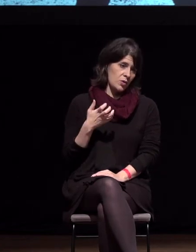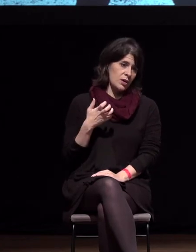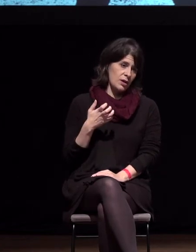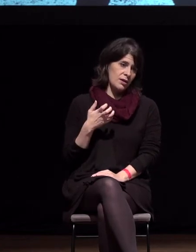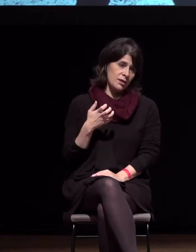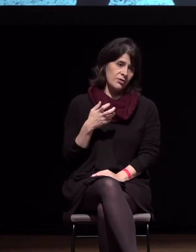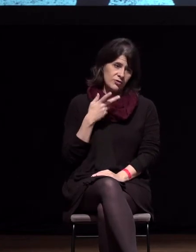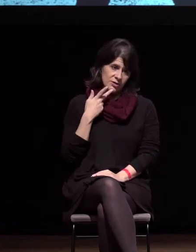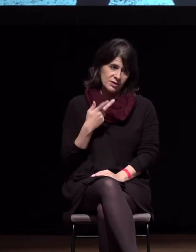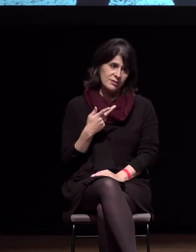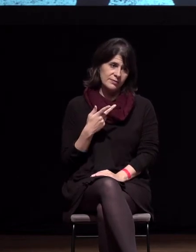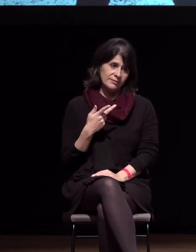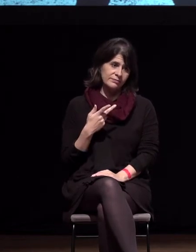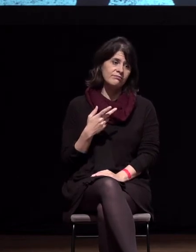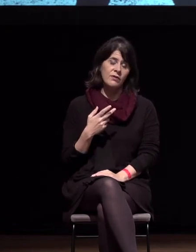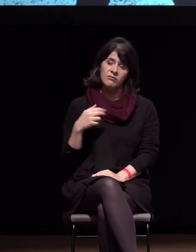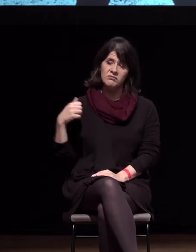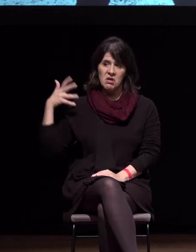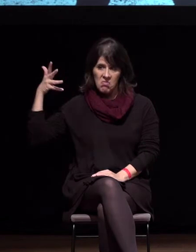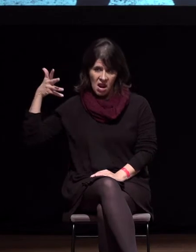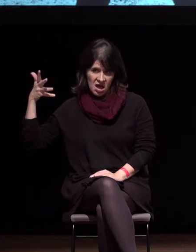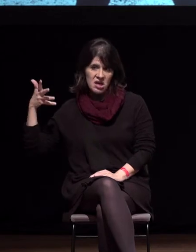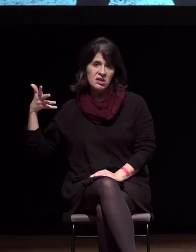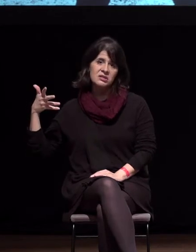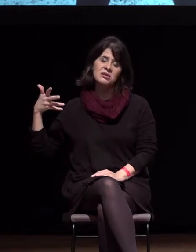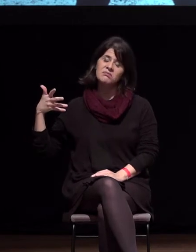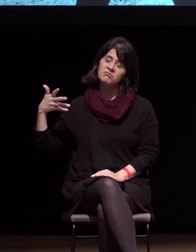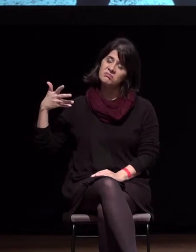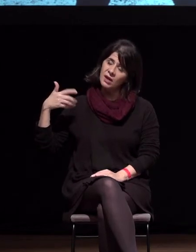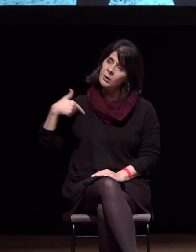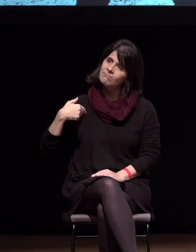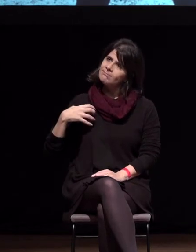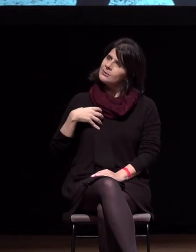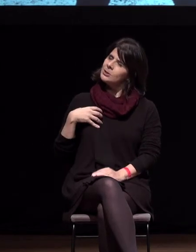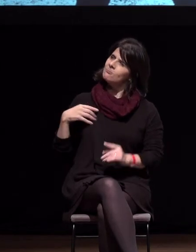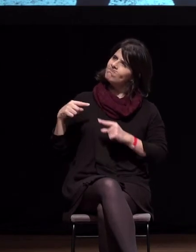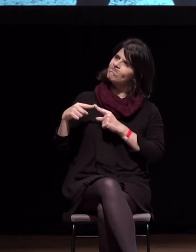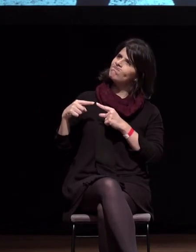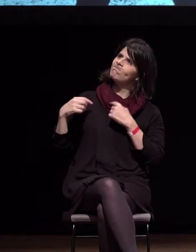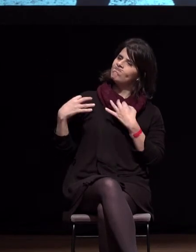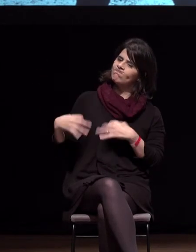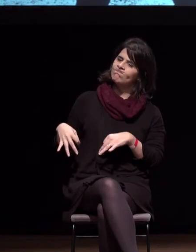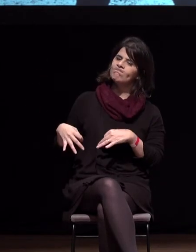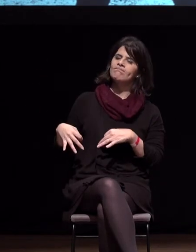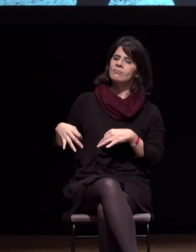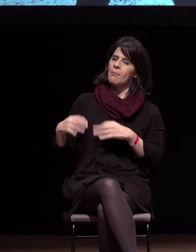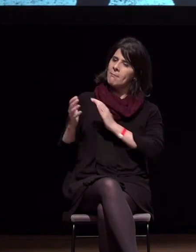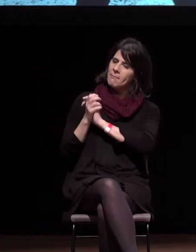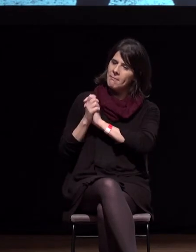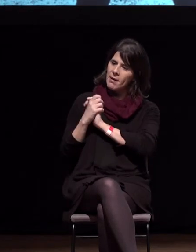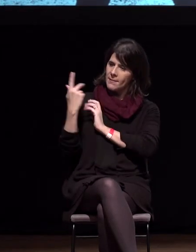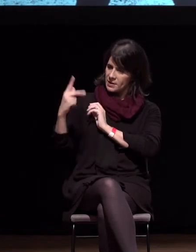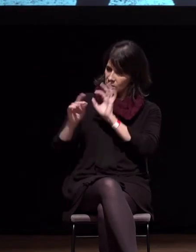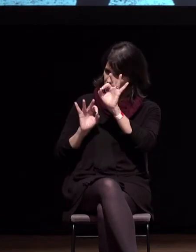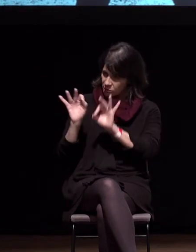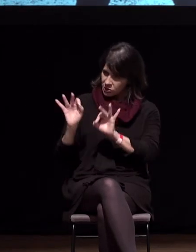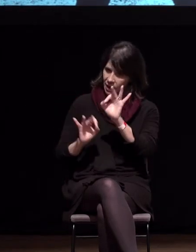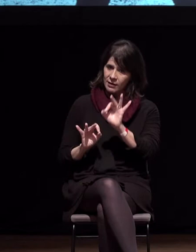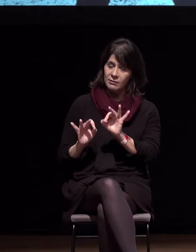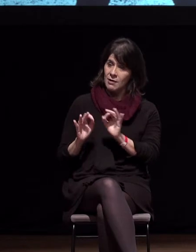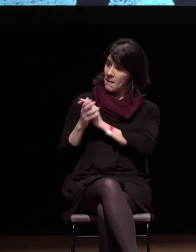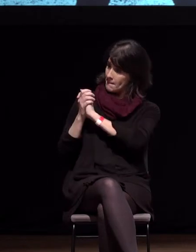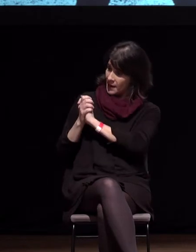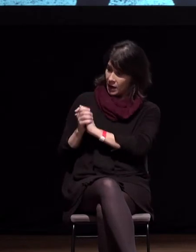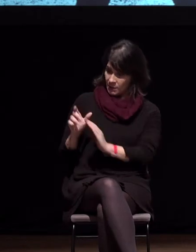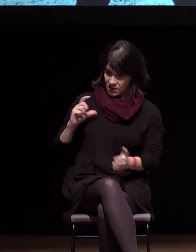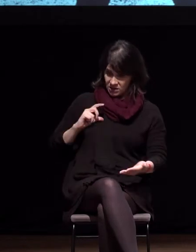vários de nós, eu me senti muito contemplada pela sua fala. Parabéns pelo projeto. Parabéns por estarem aqui, nesse lugar de fala.